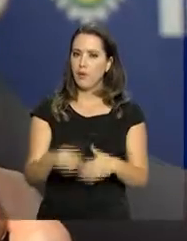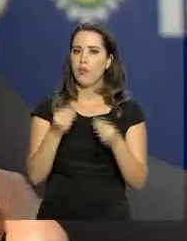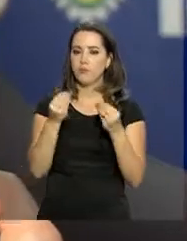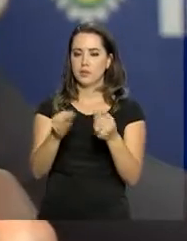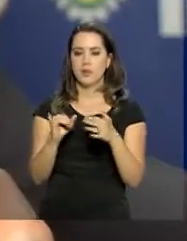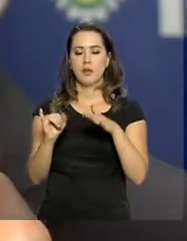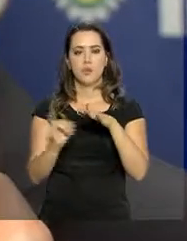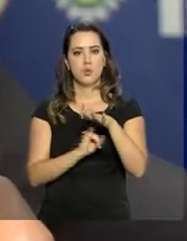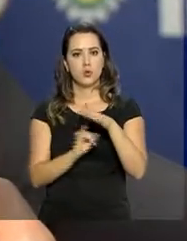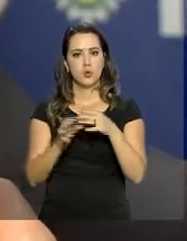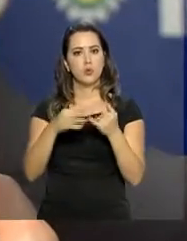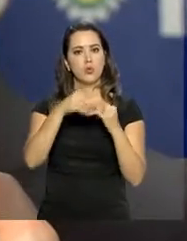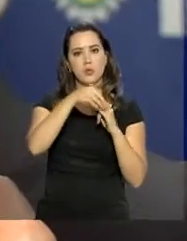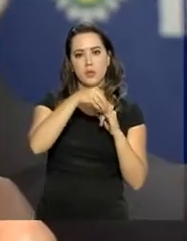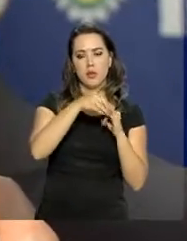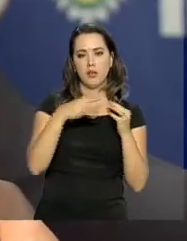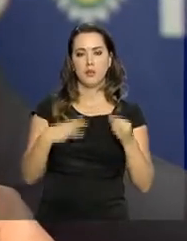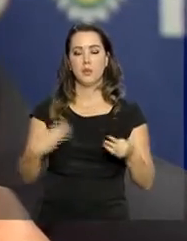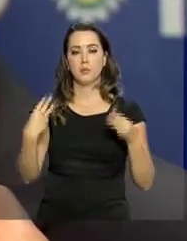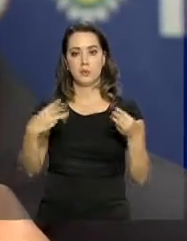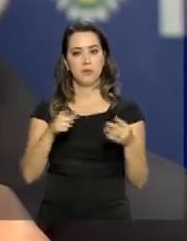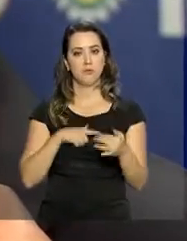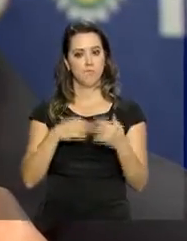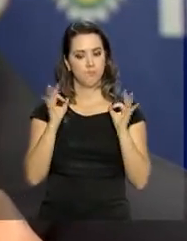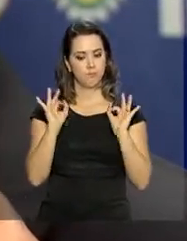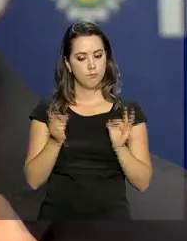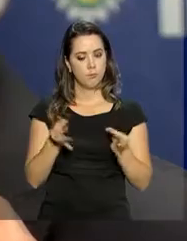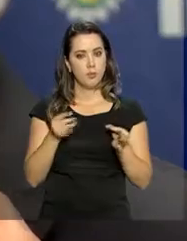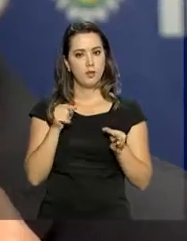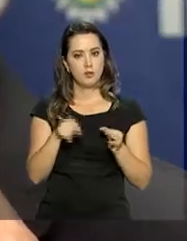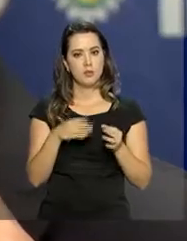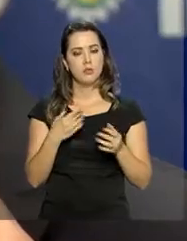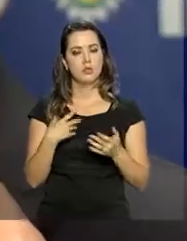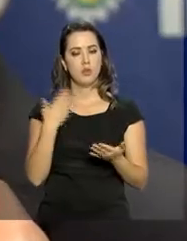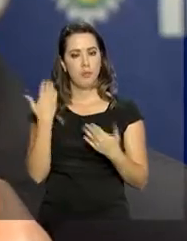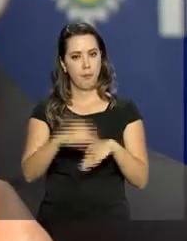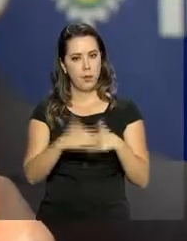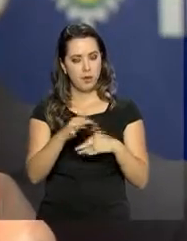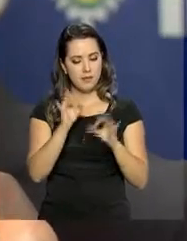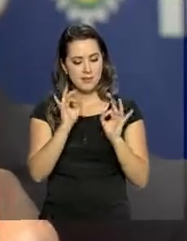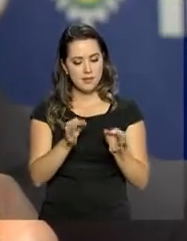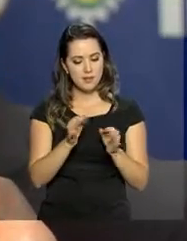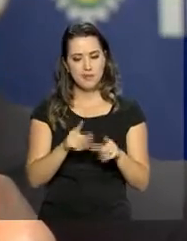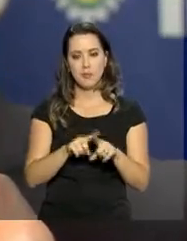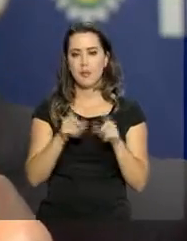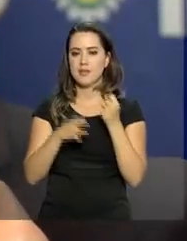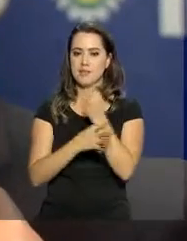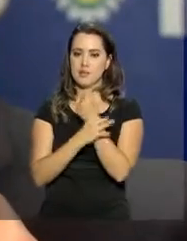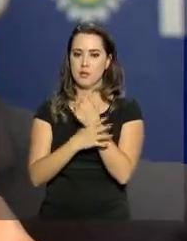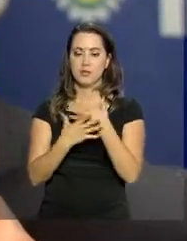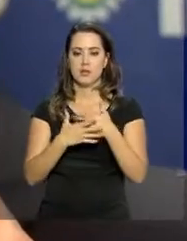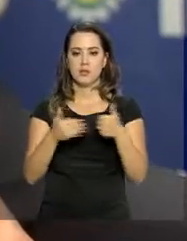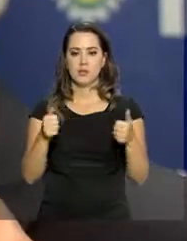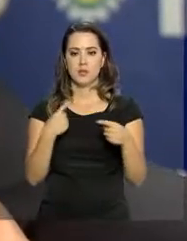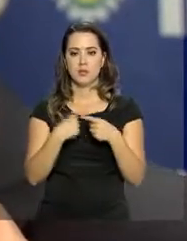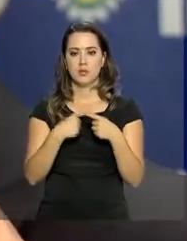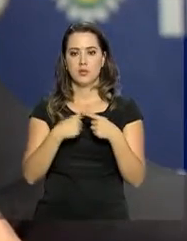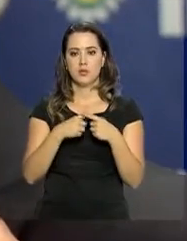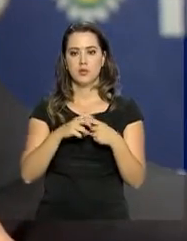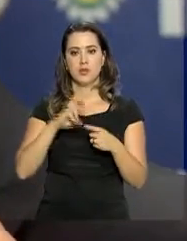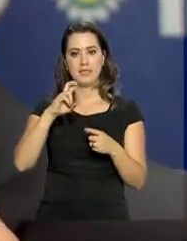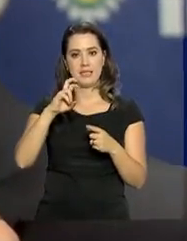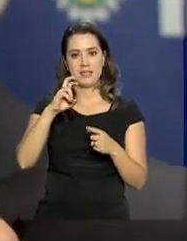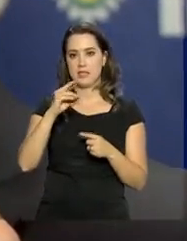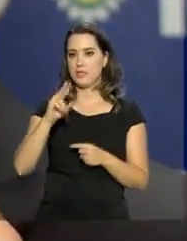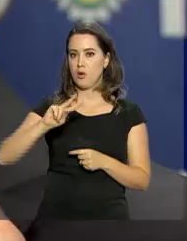para o ministério ter parâmetros bastante claros nesse processo de avaliação agora a segurança foi reforçada quintuplicando ainda